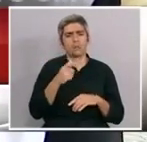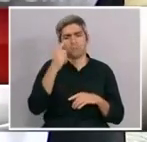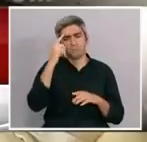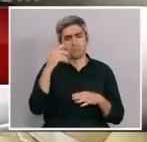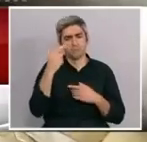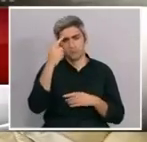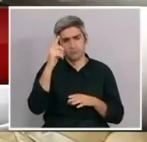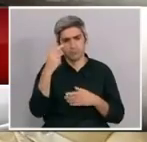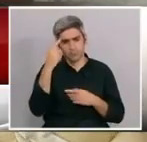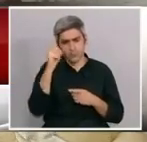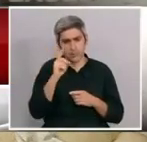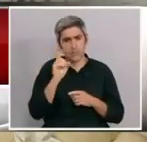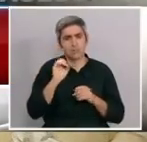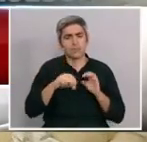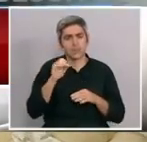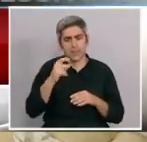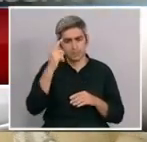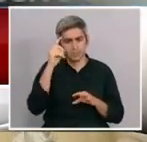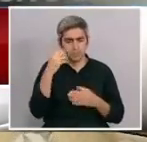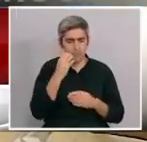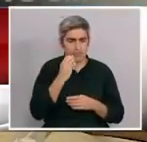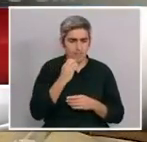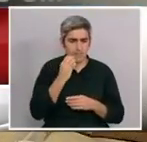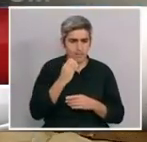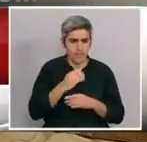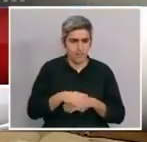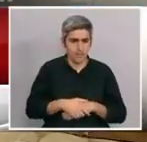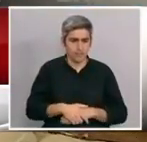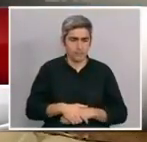Não tinha consciência do que estava a passar.